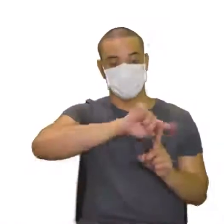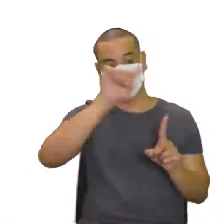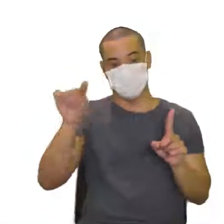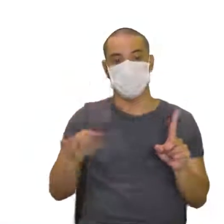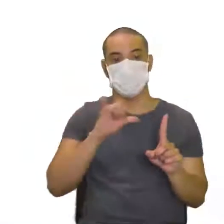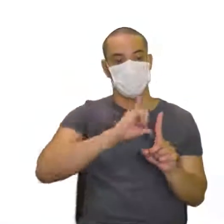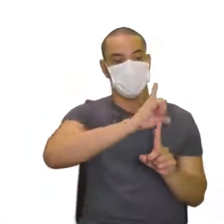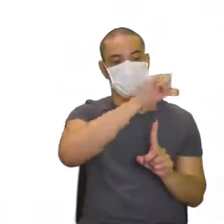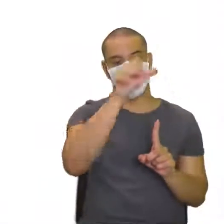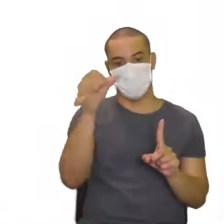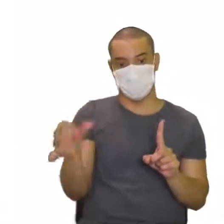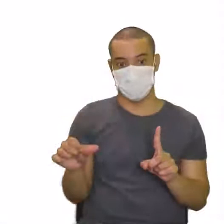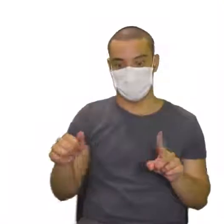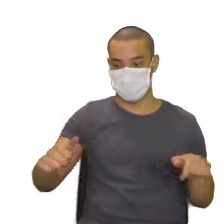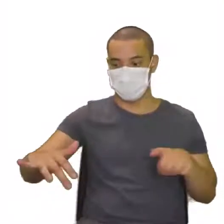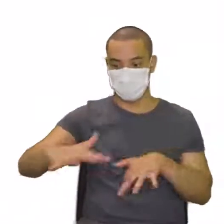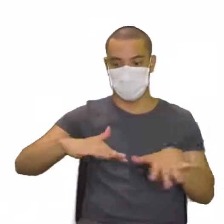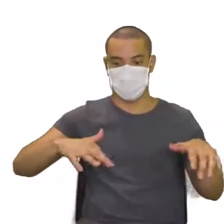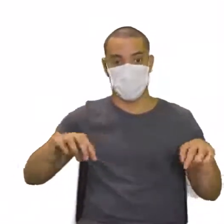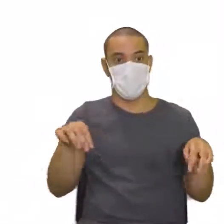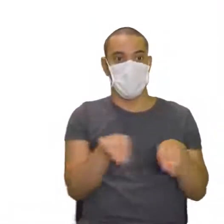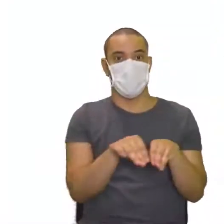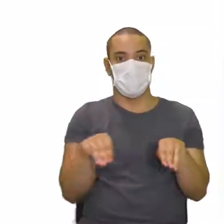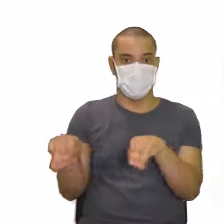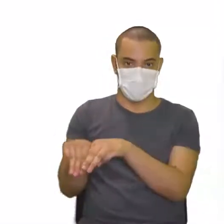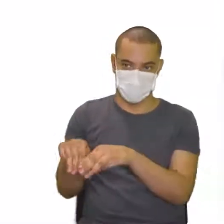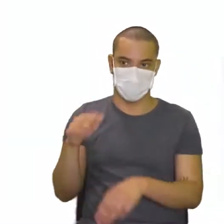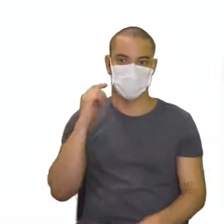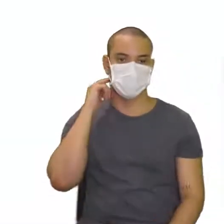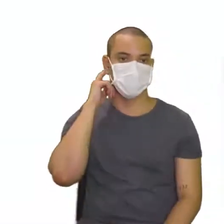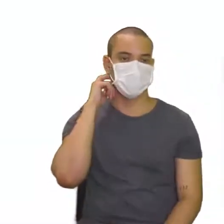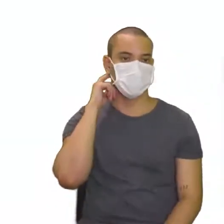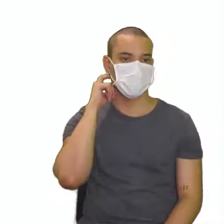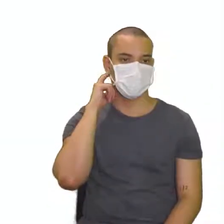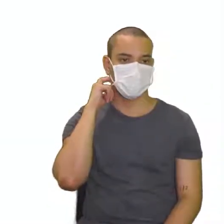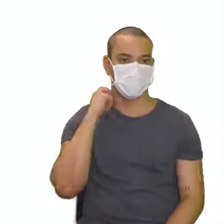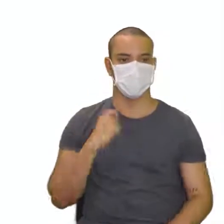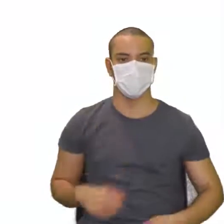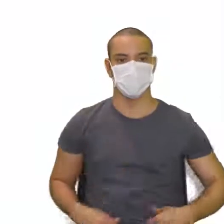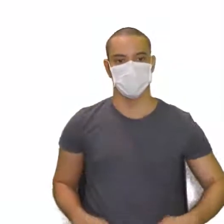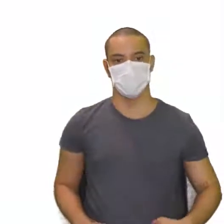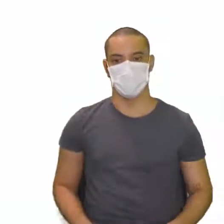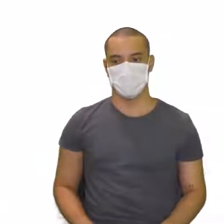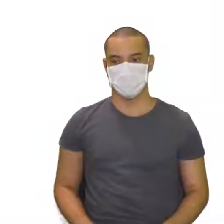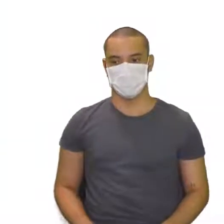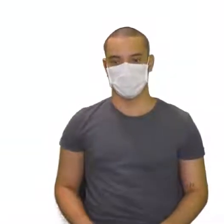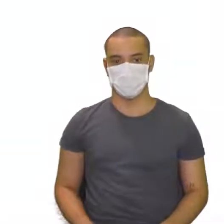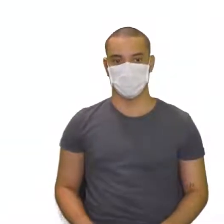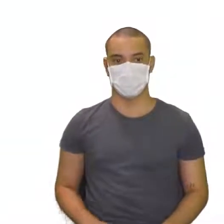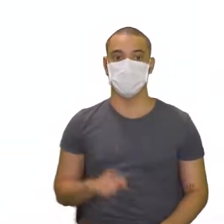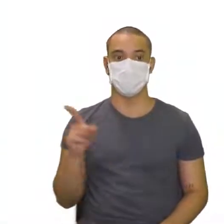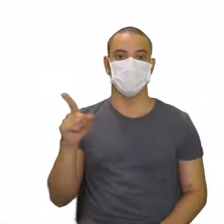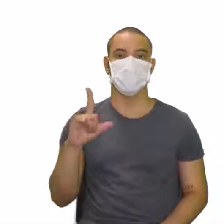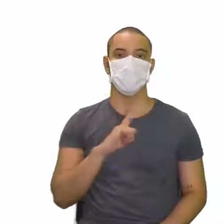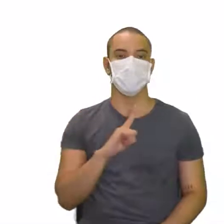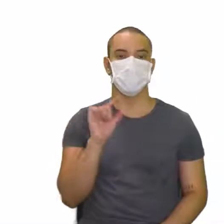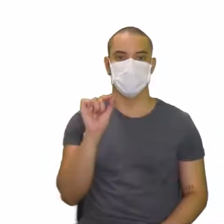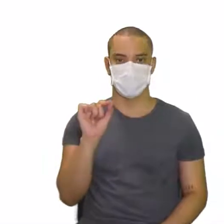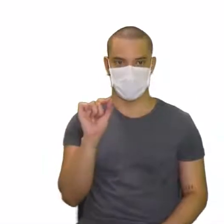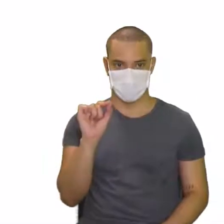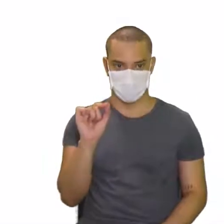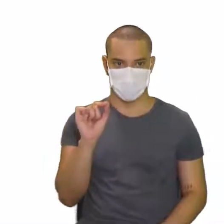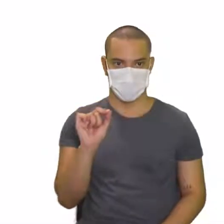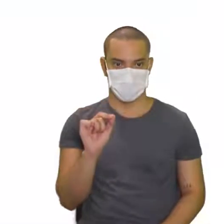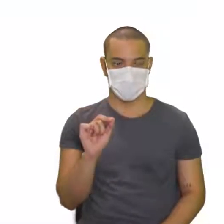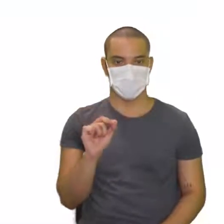dá para nós vermos também, ok? Vamos continuar. Aqui nós temos, olha só como é que fica, só para vocês